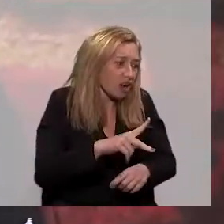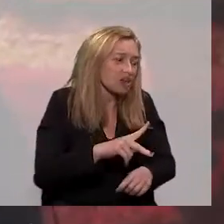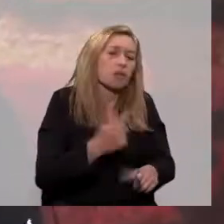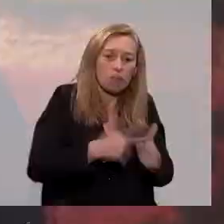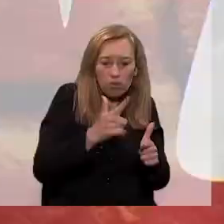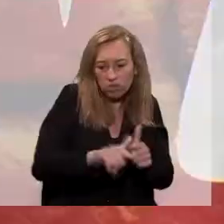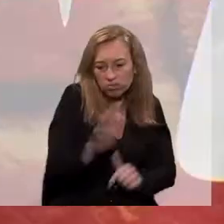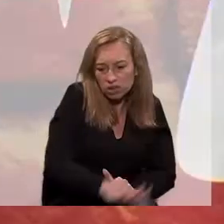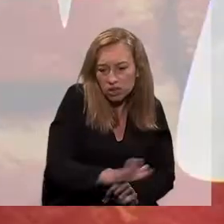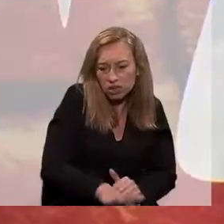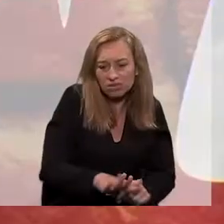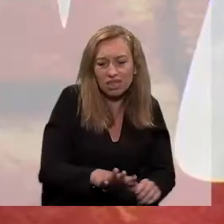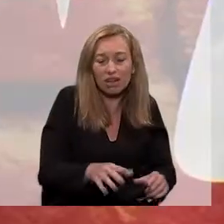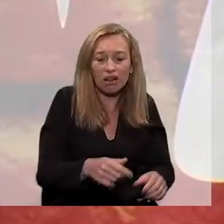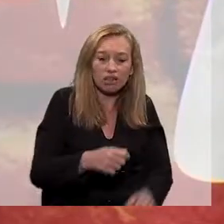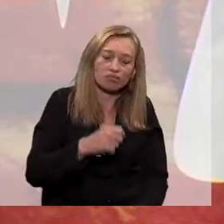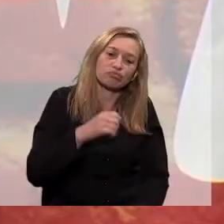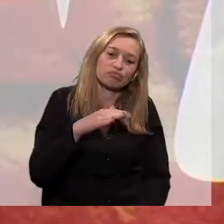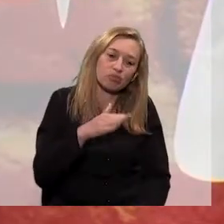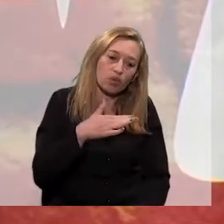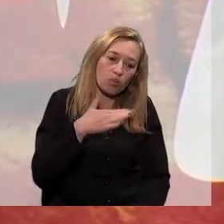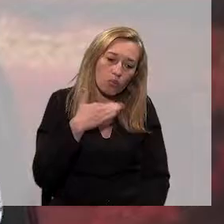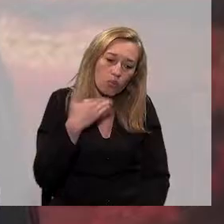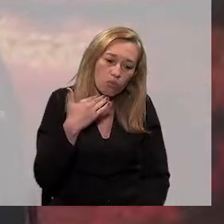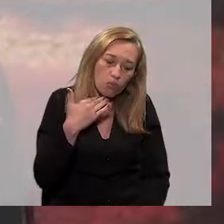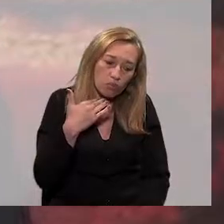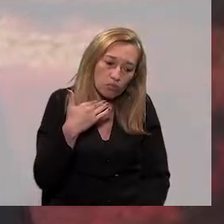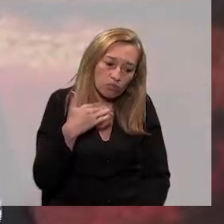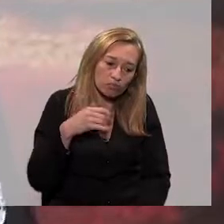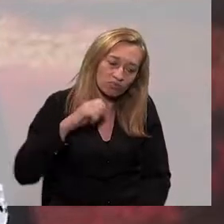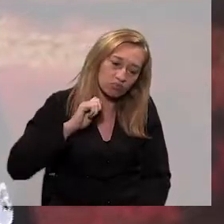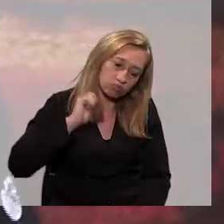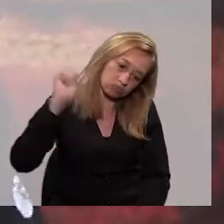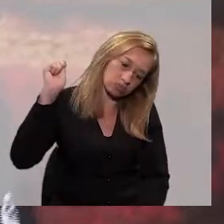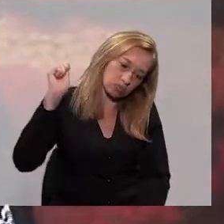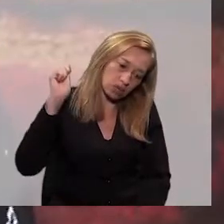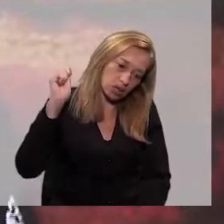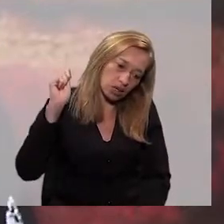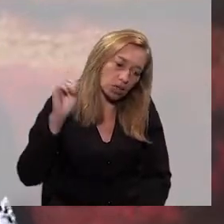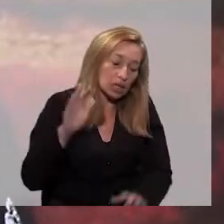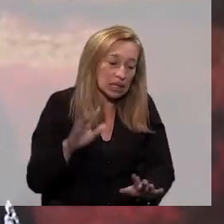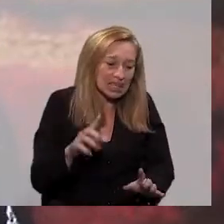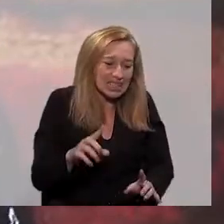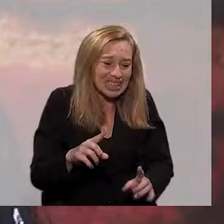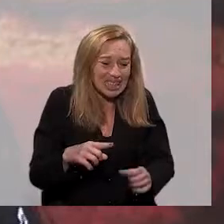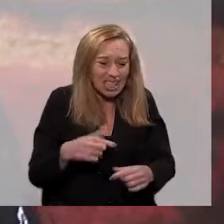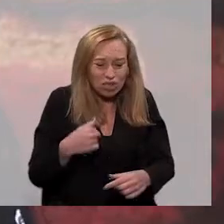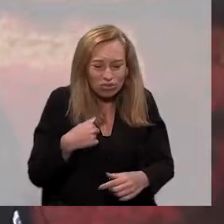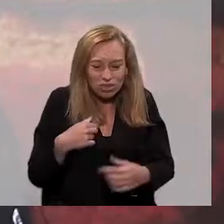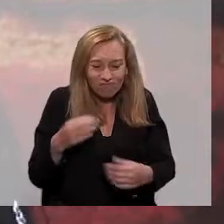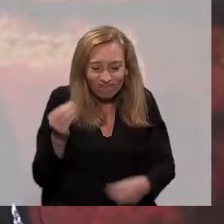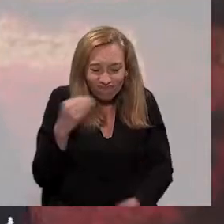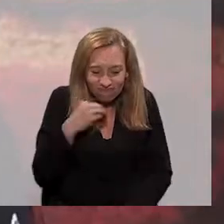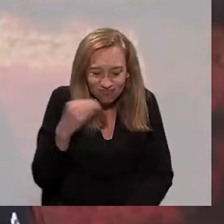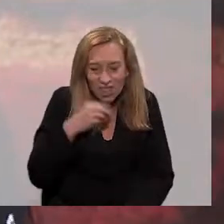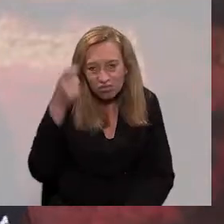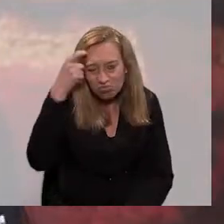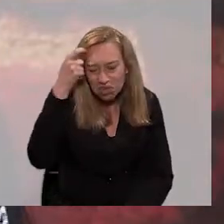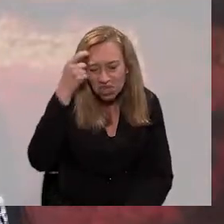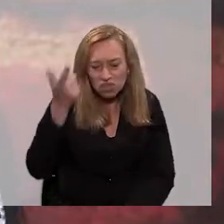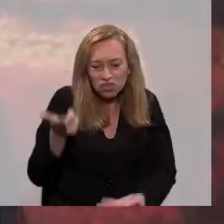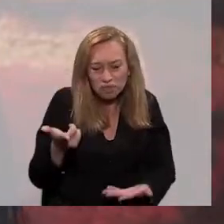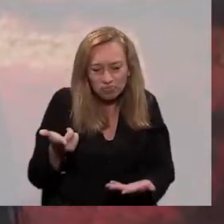mais, problemas de infância. Ela tentou suicídio. E aí a minha mentalidade já estava um pouco mais